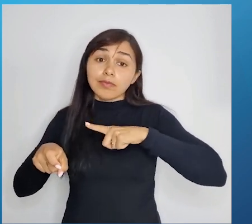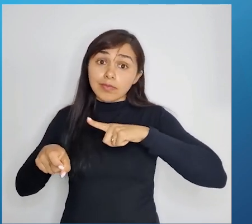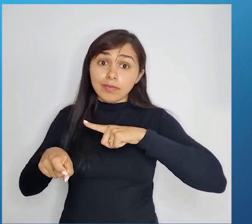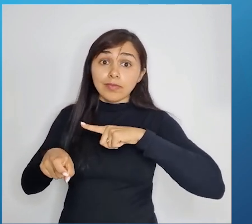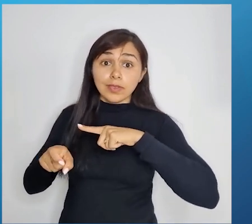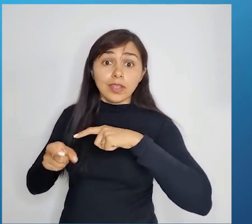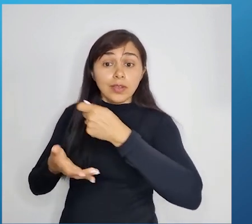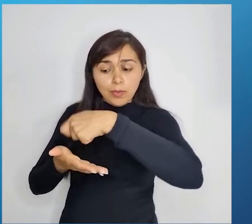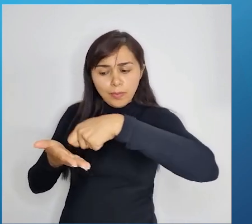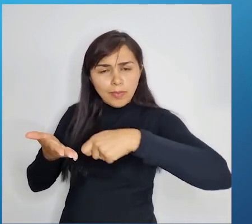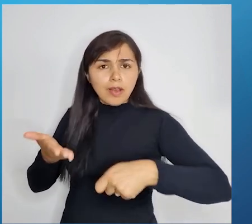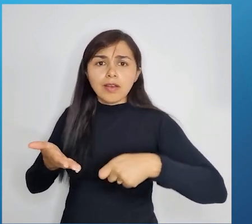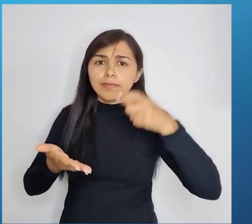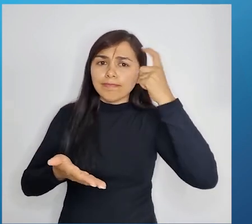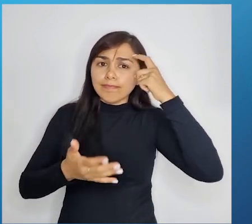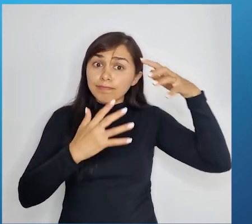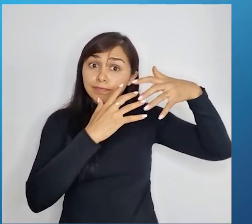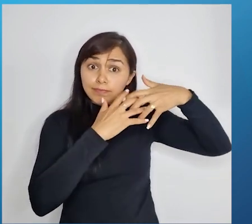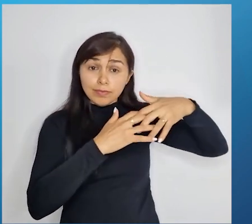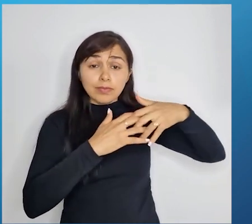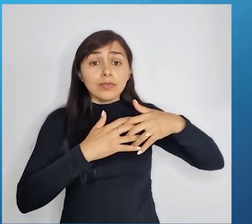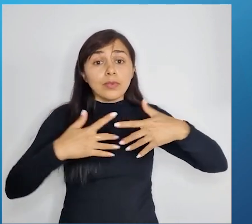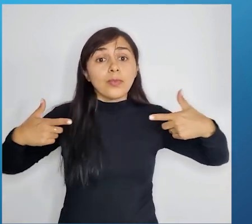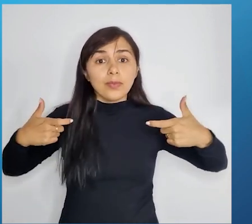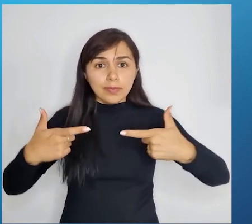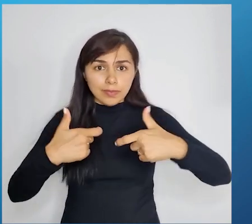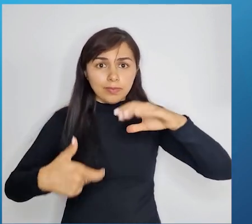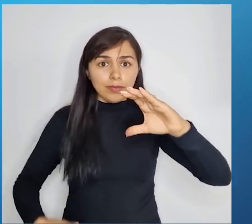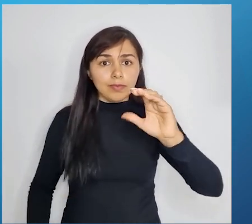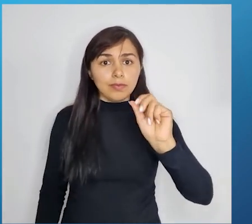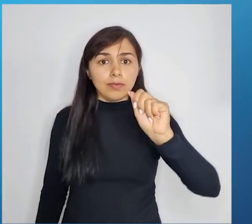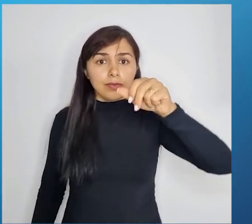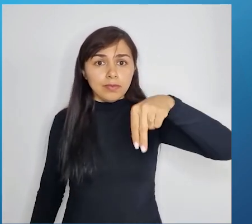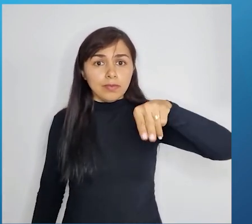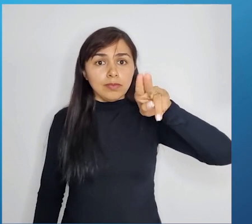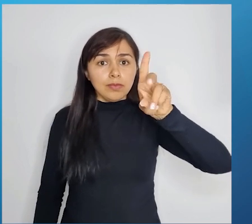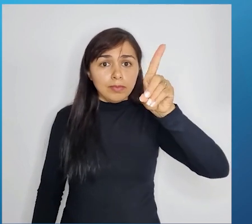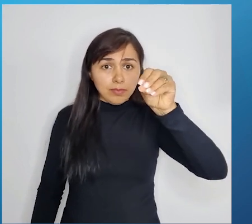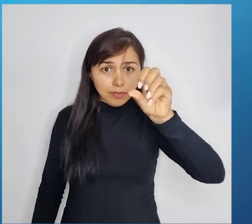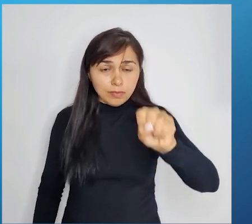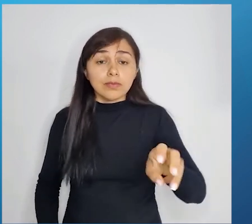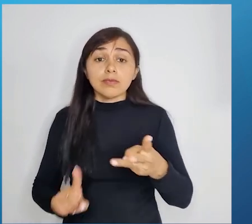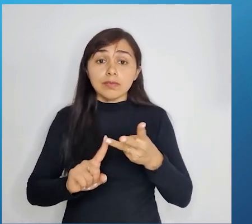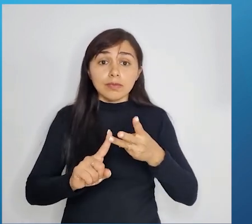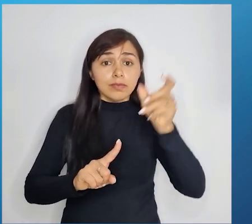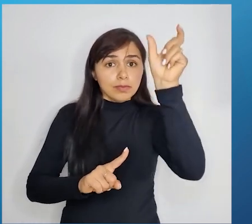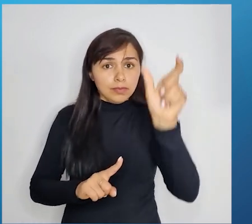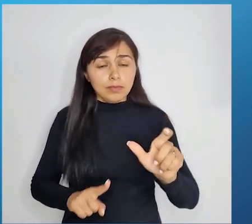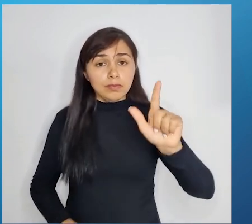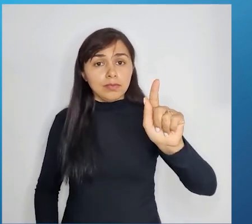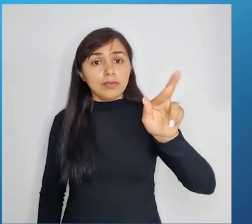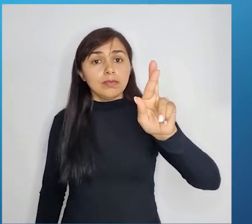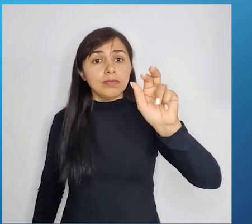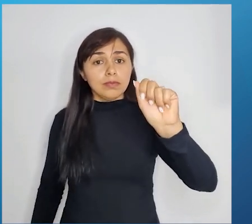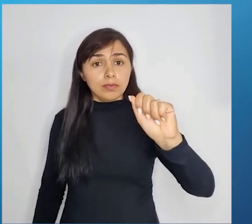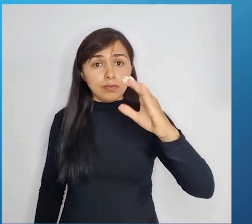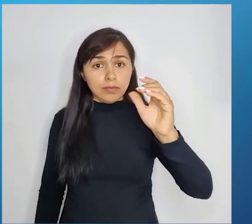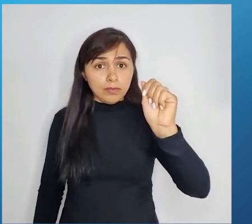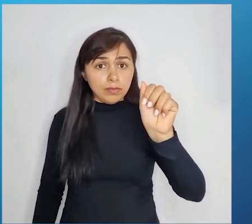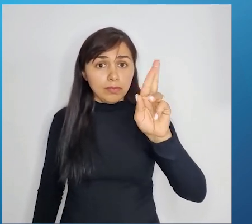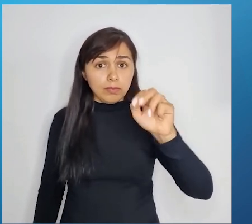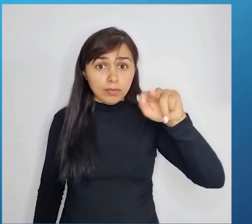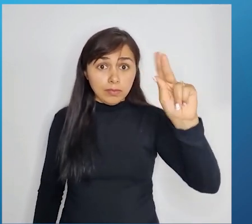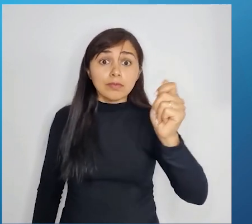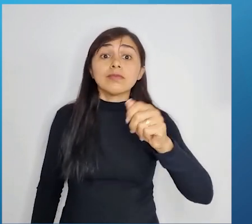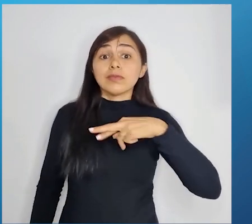relato jornalístico e reflexão filosófica sobre o conflito de Canudos. E Graça Aranha, com seu romance Canaã, que